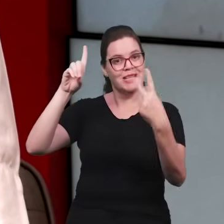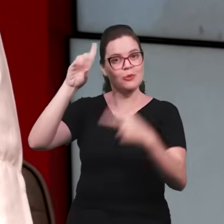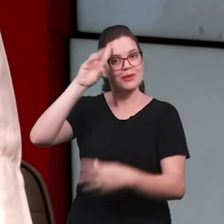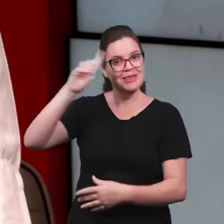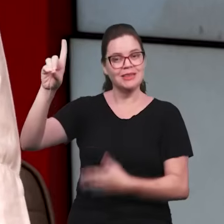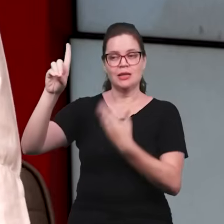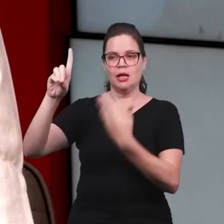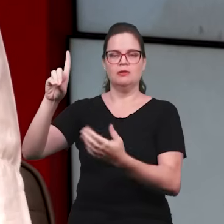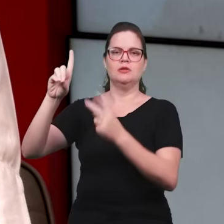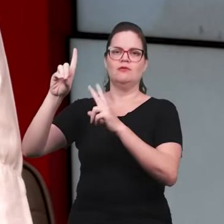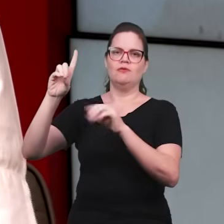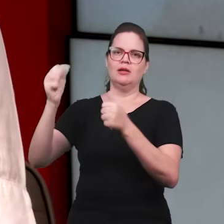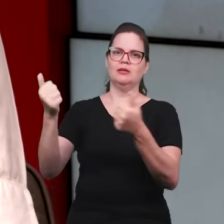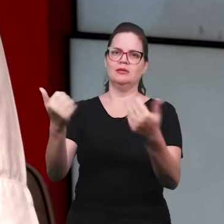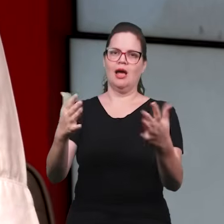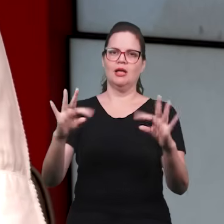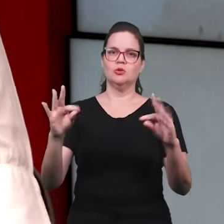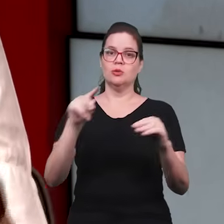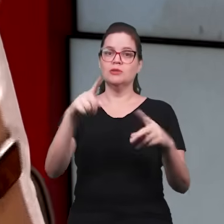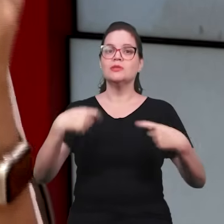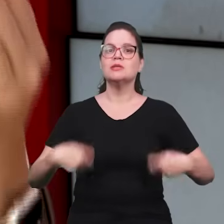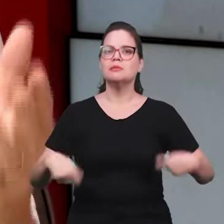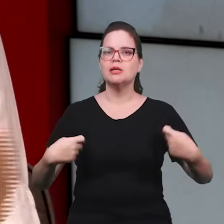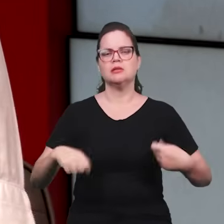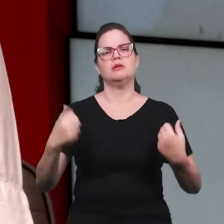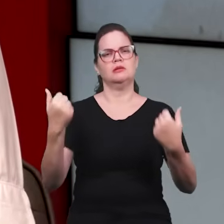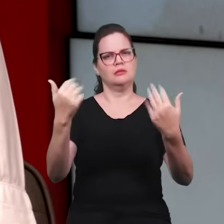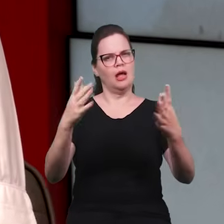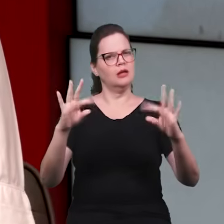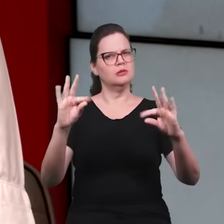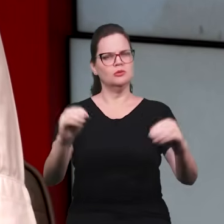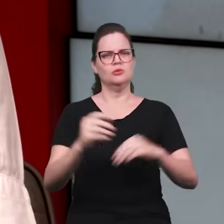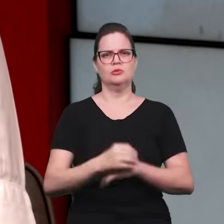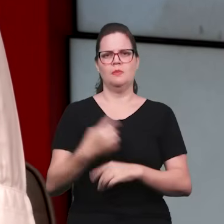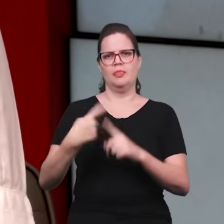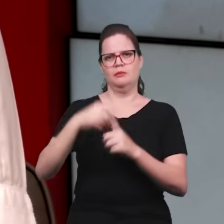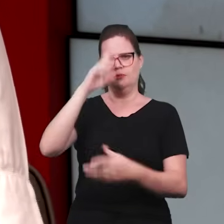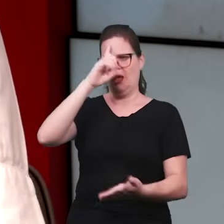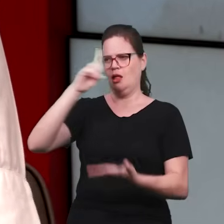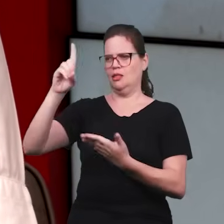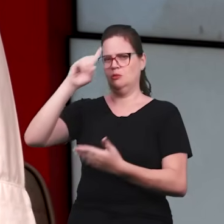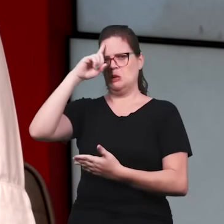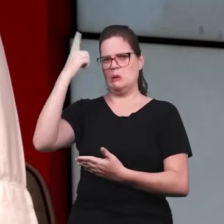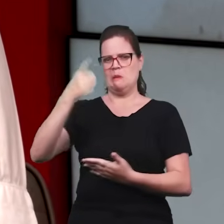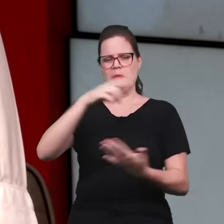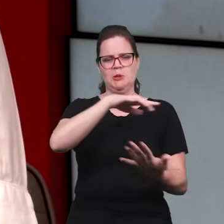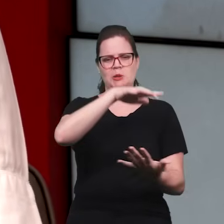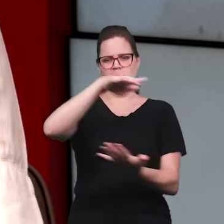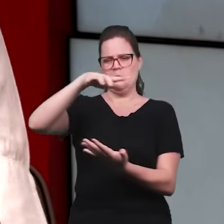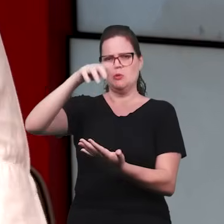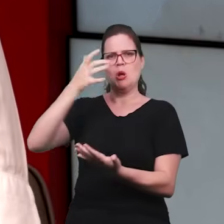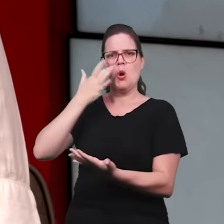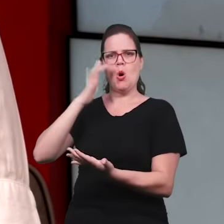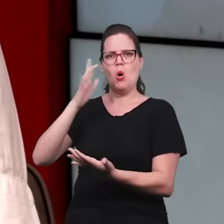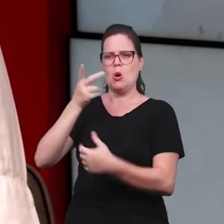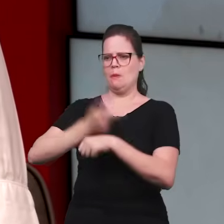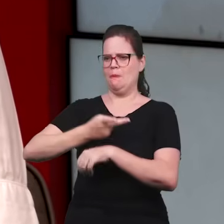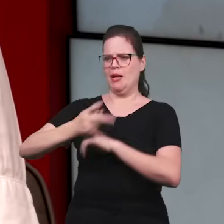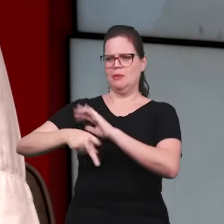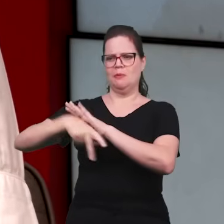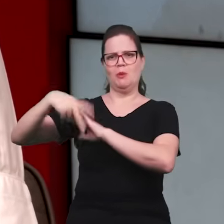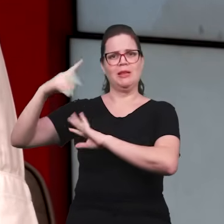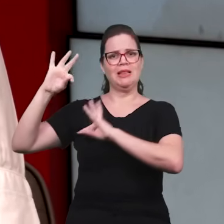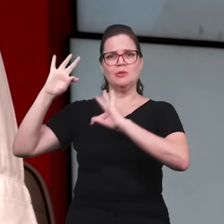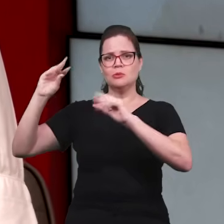suprir todas as suas necessidades. Que Ele é o dono de toda a riqueza, é o dono de todo o ouro, de toda a prata. E aí não